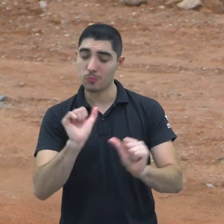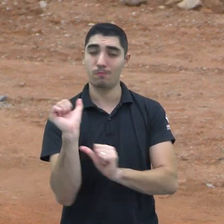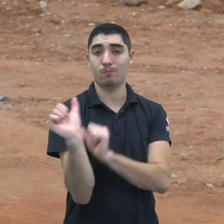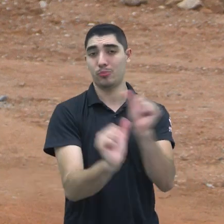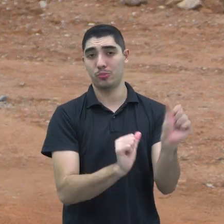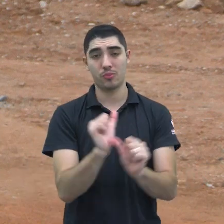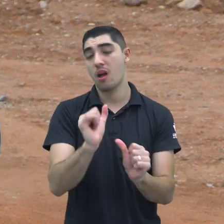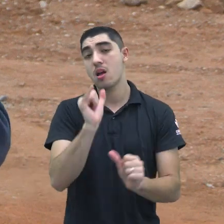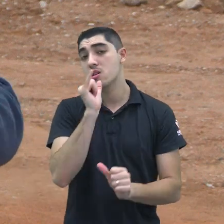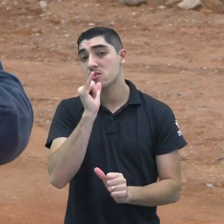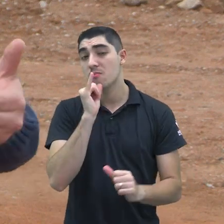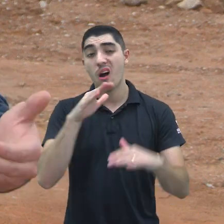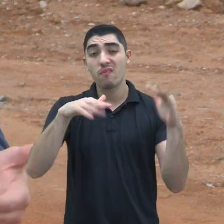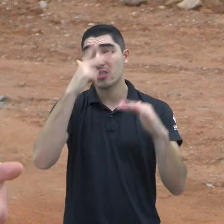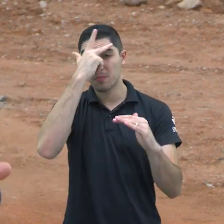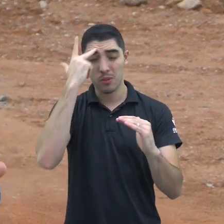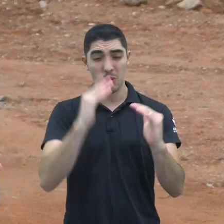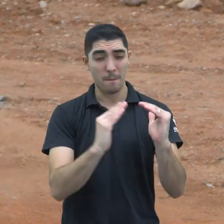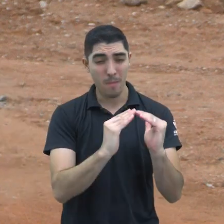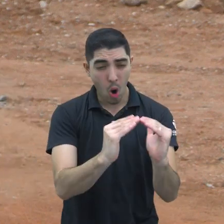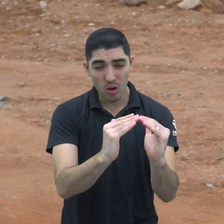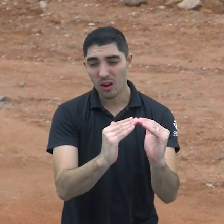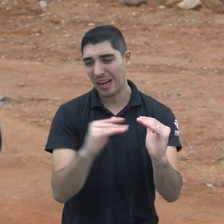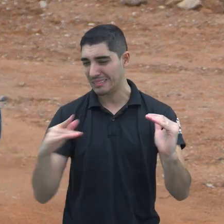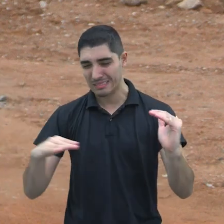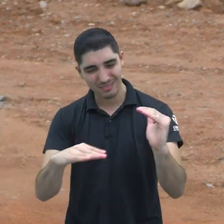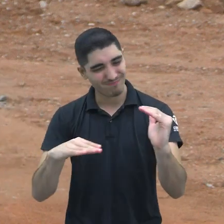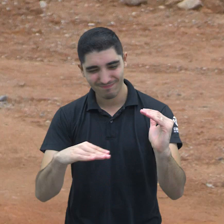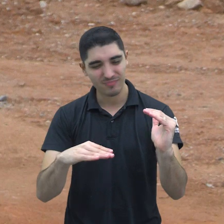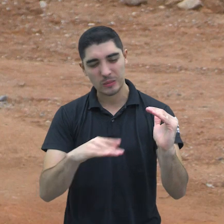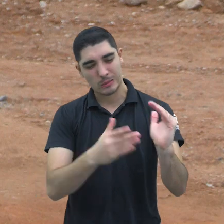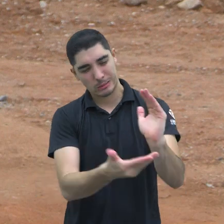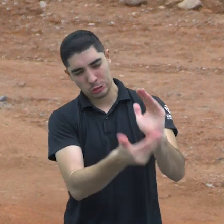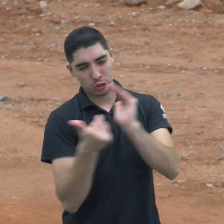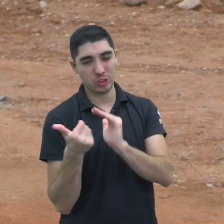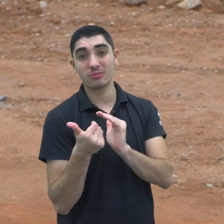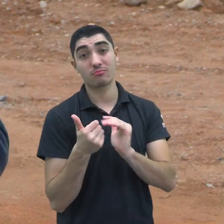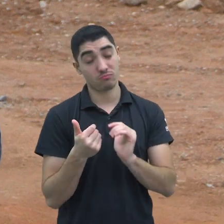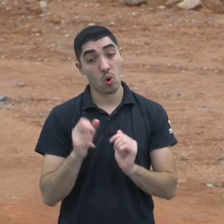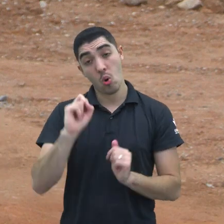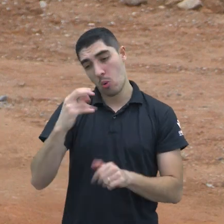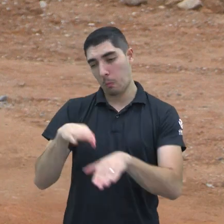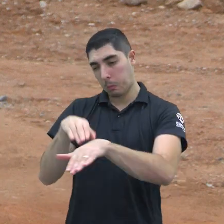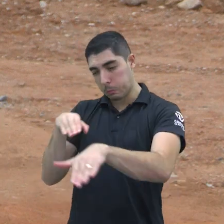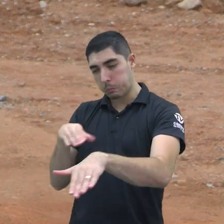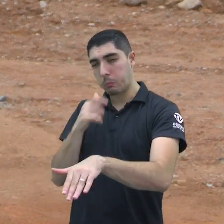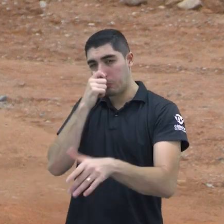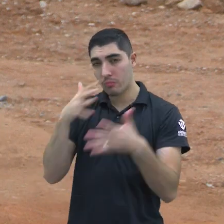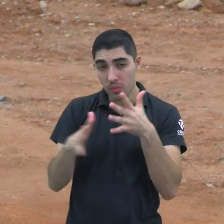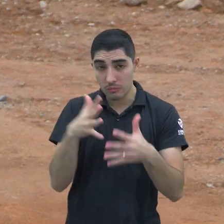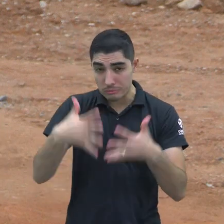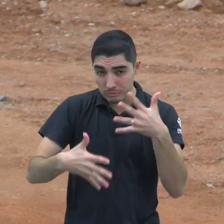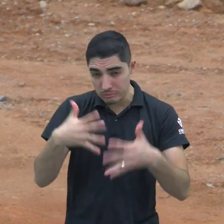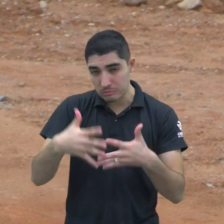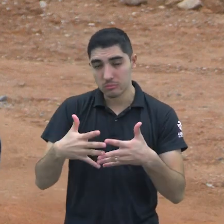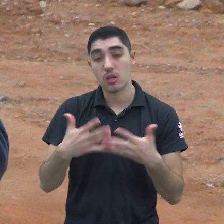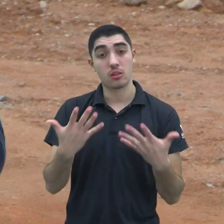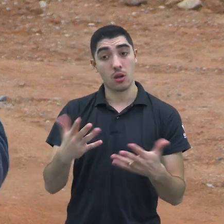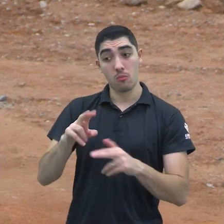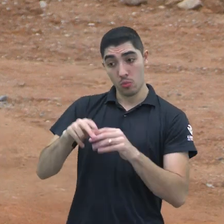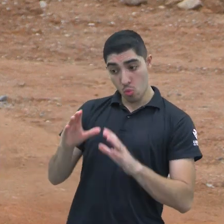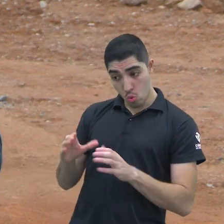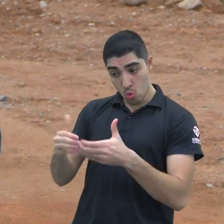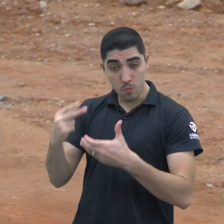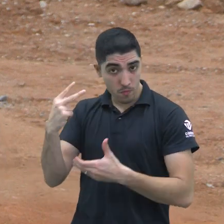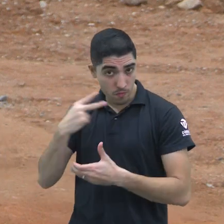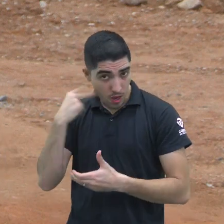para a sociedade, como desapropriações de moradia e alterações no trânsito. Por isso, cabe à Comissão de Planejamento